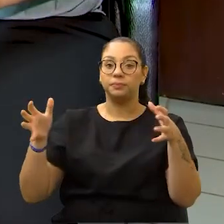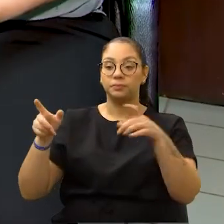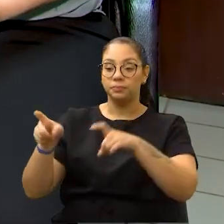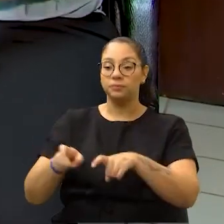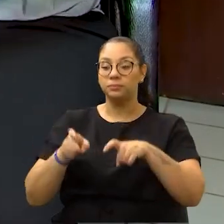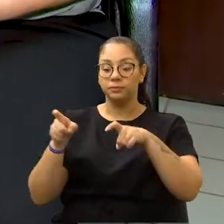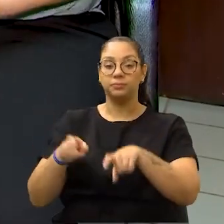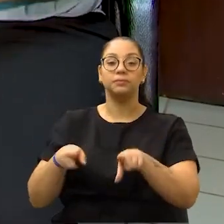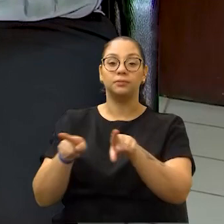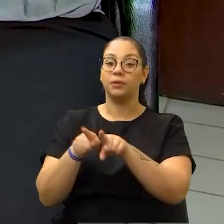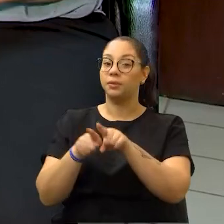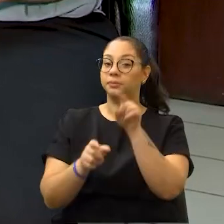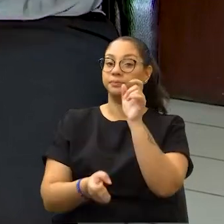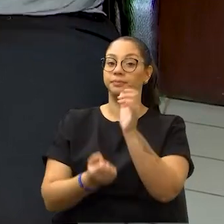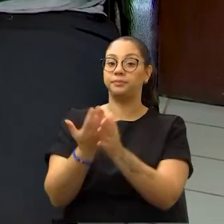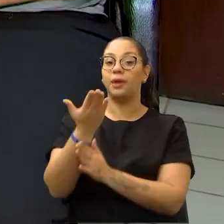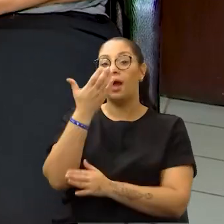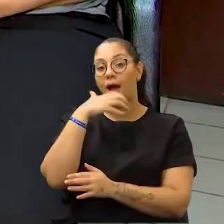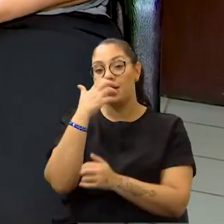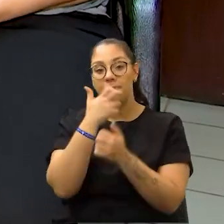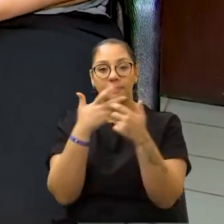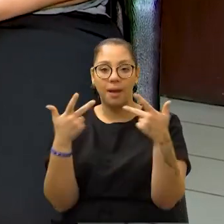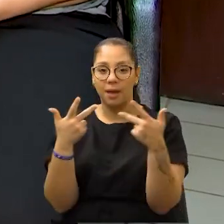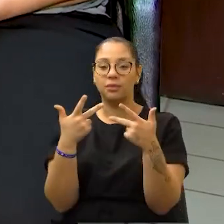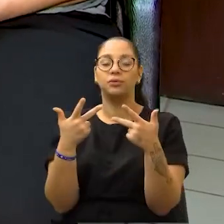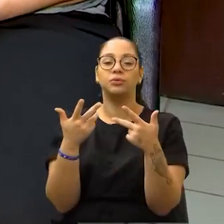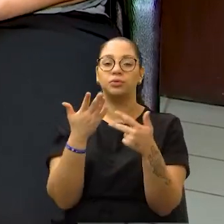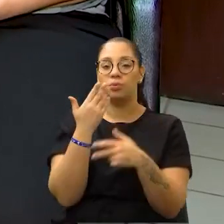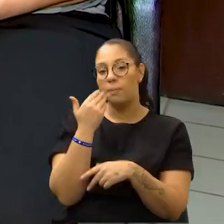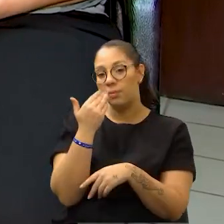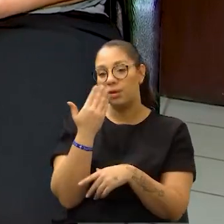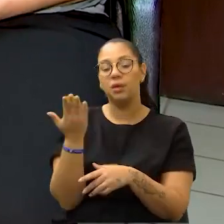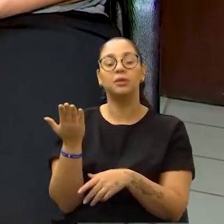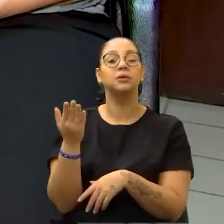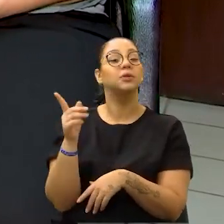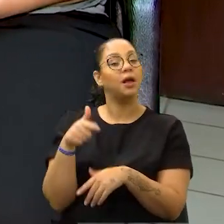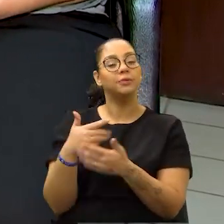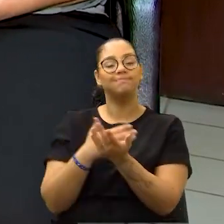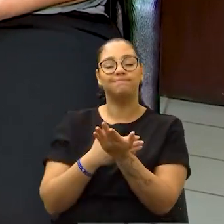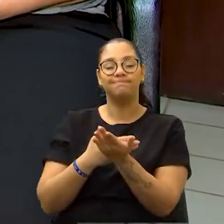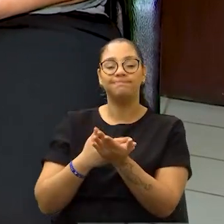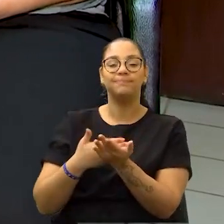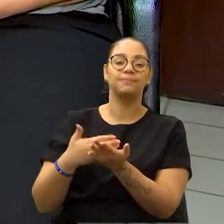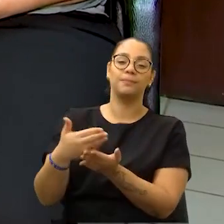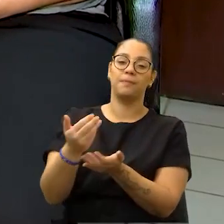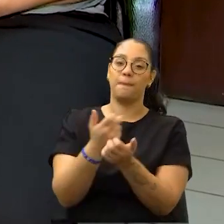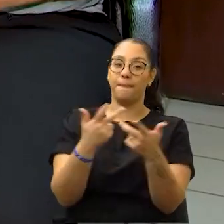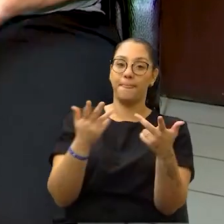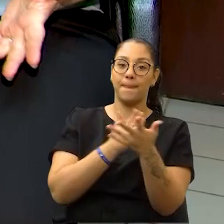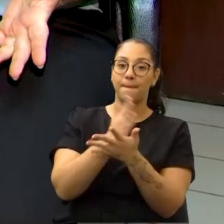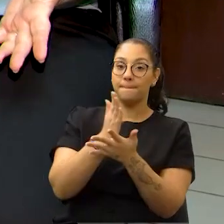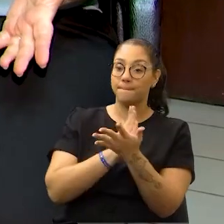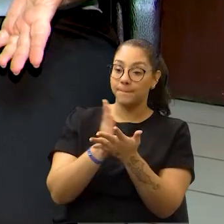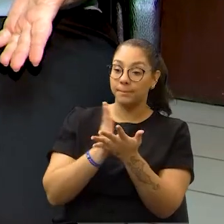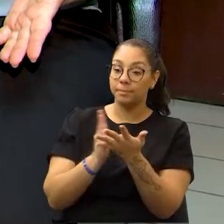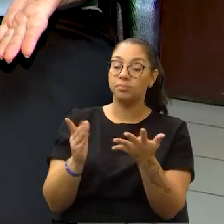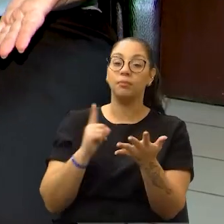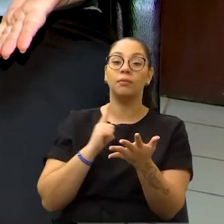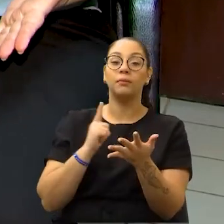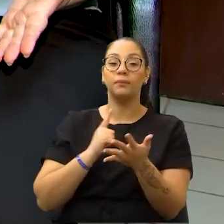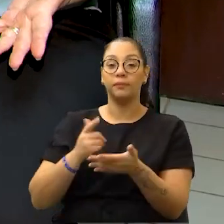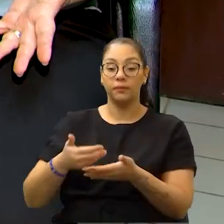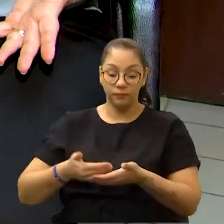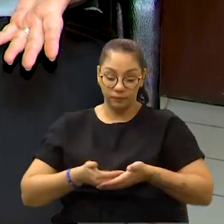até para a produção de alimentos mesmo. Então são muitas iniciativas. Hoje a instituição atende